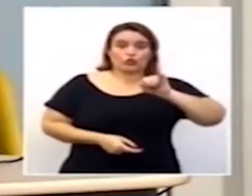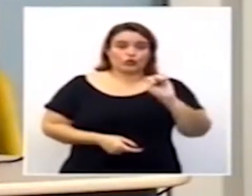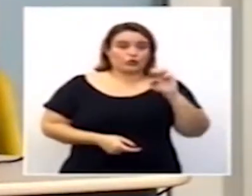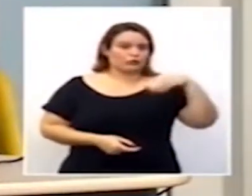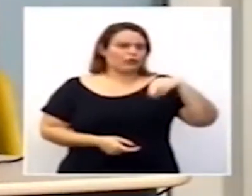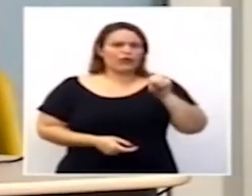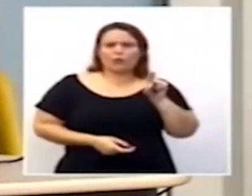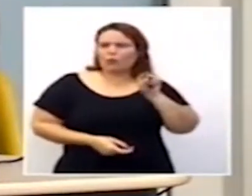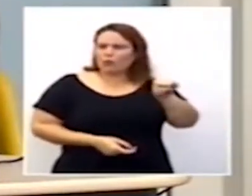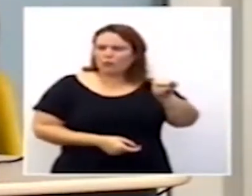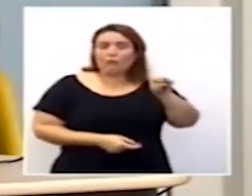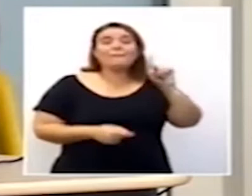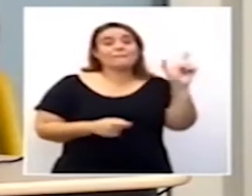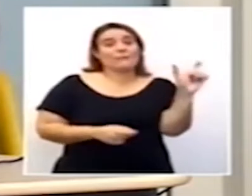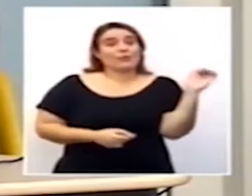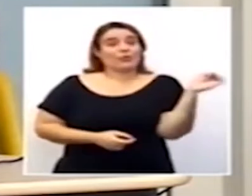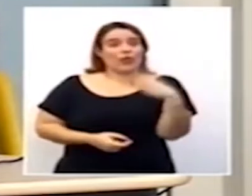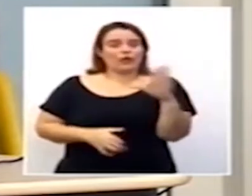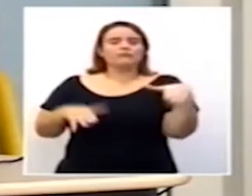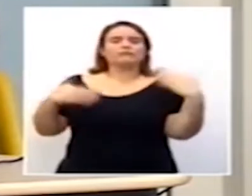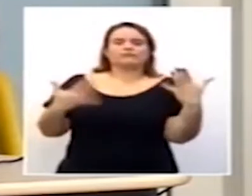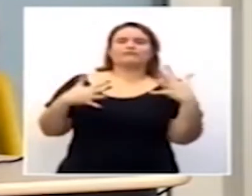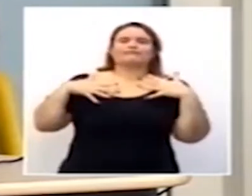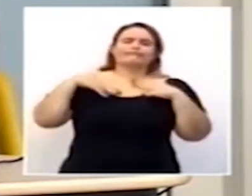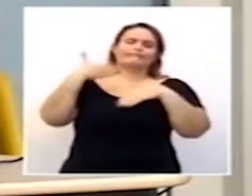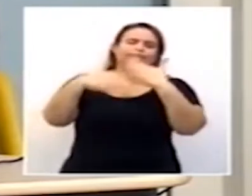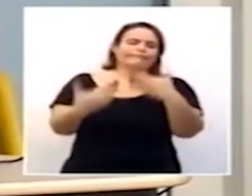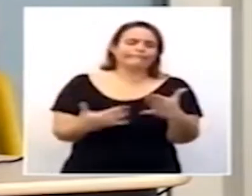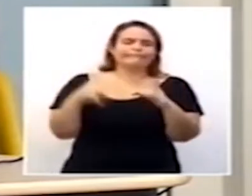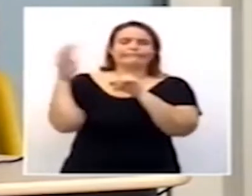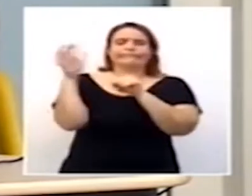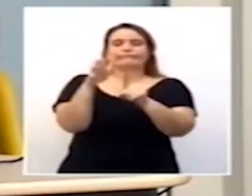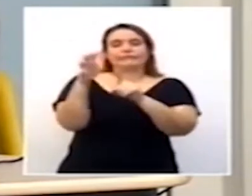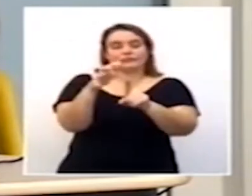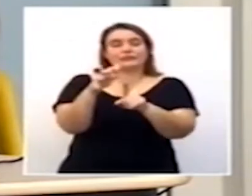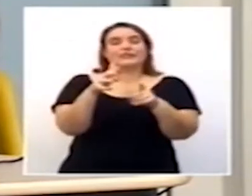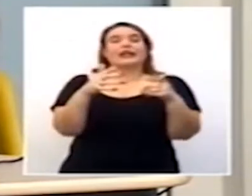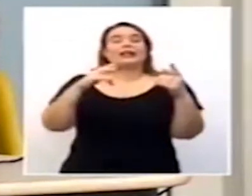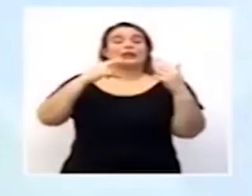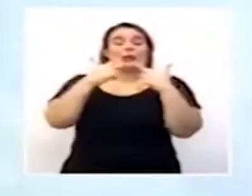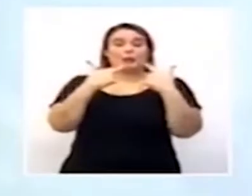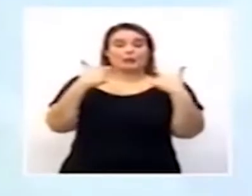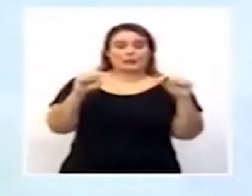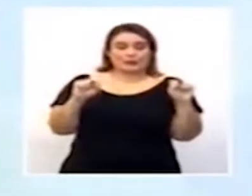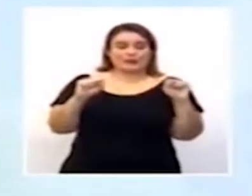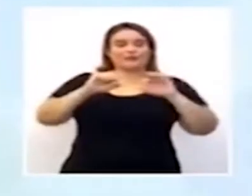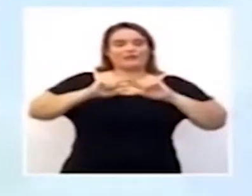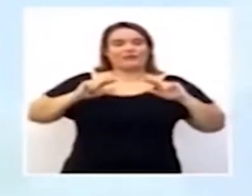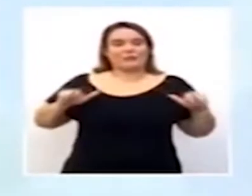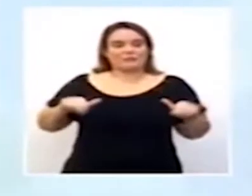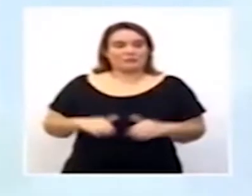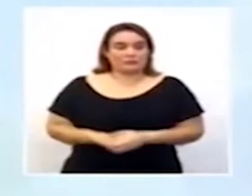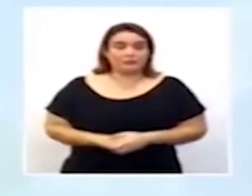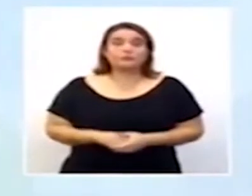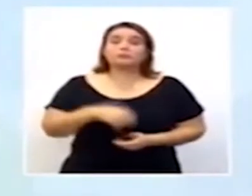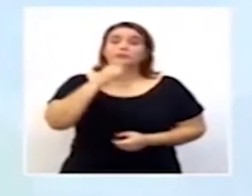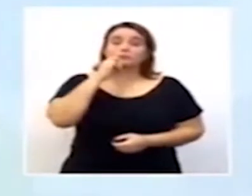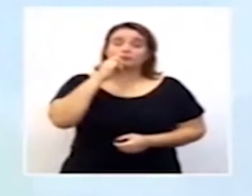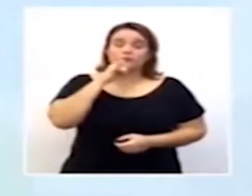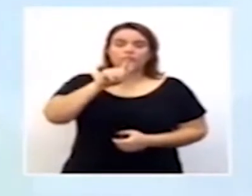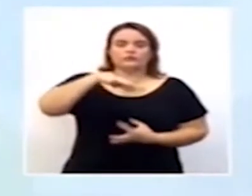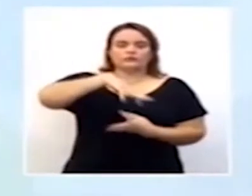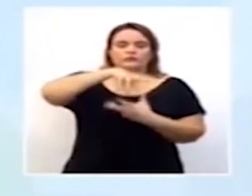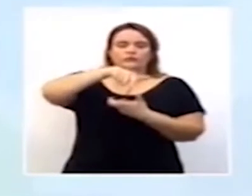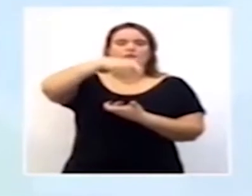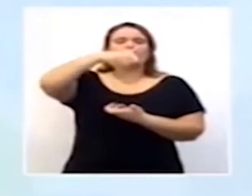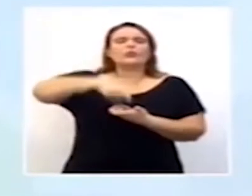Há muitos fatores interferem no processo de variação linguística entre eles a ocupação do espaço geográfico por